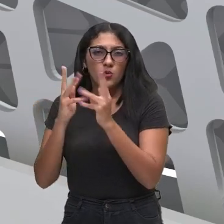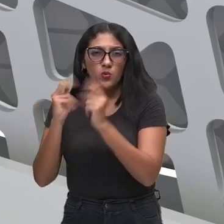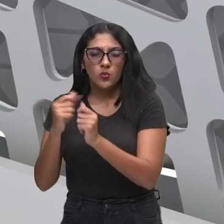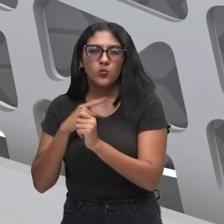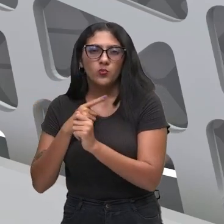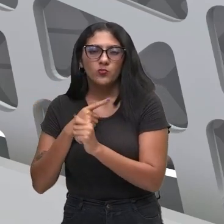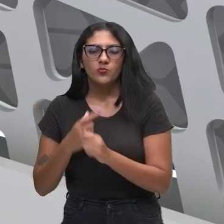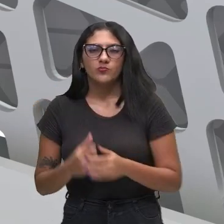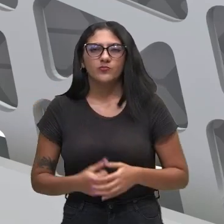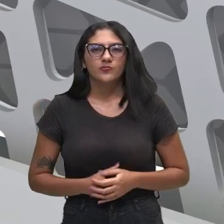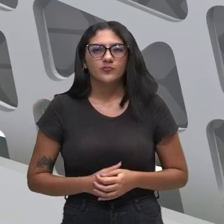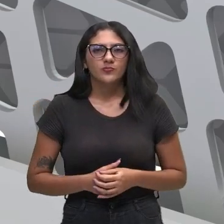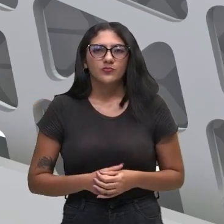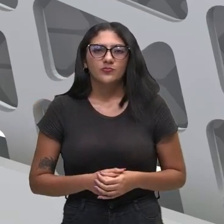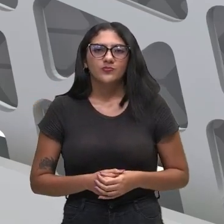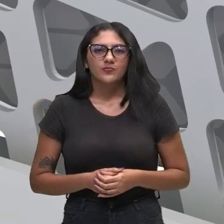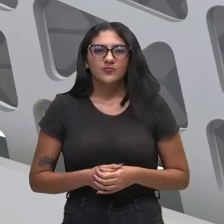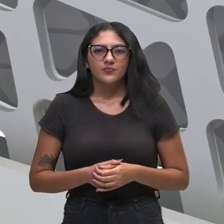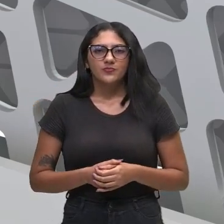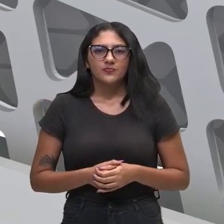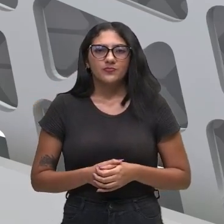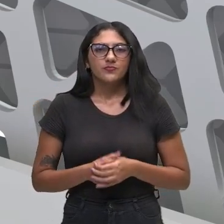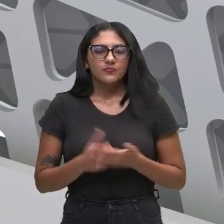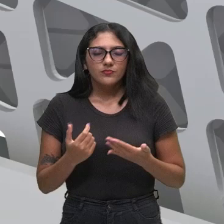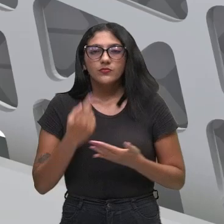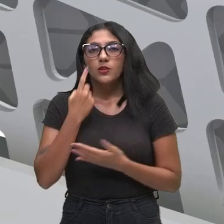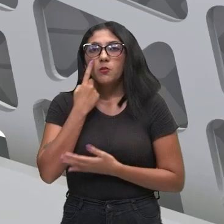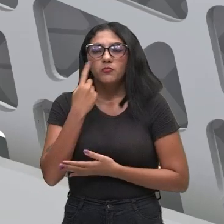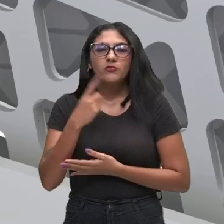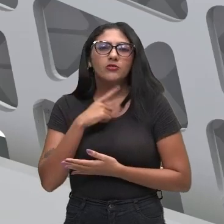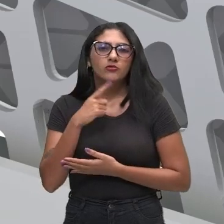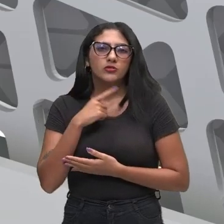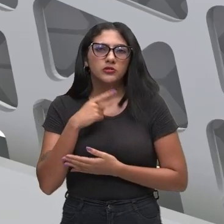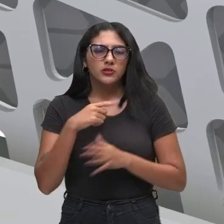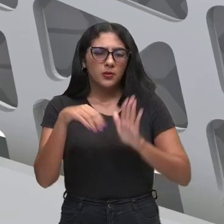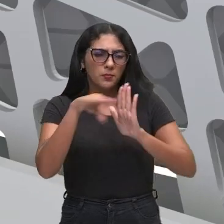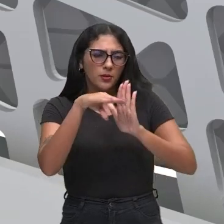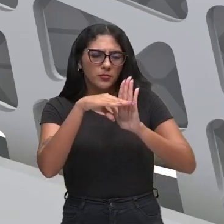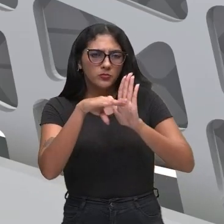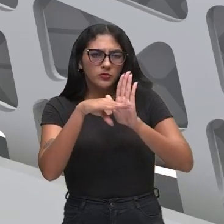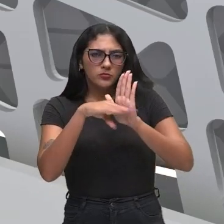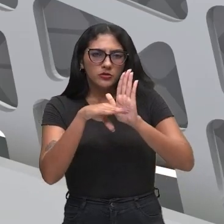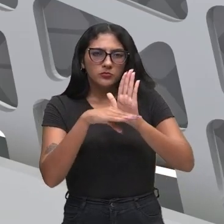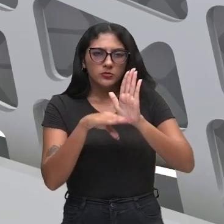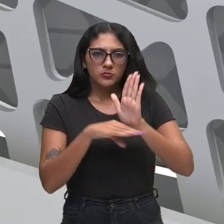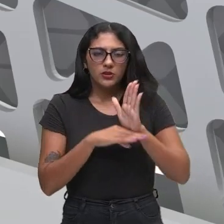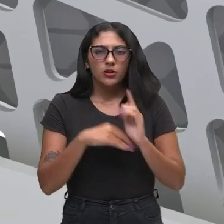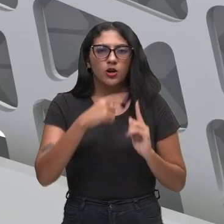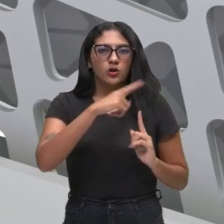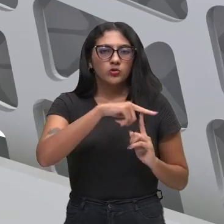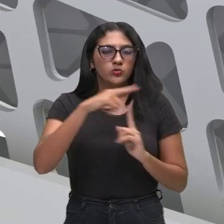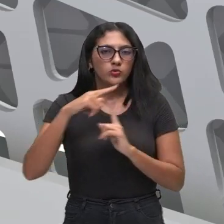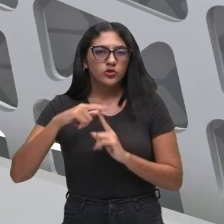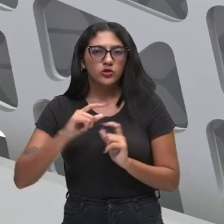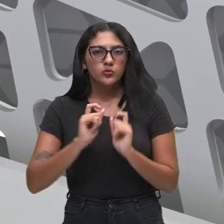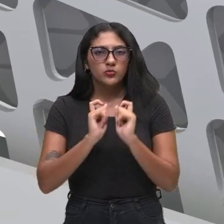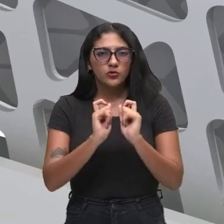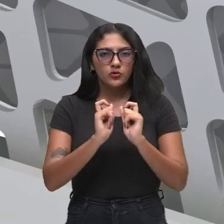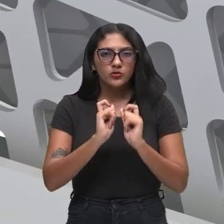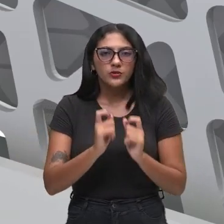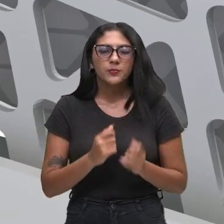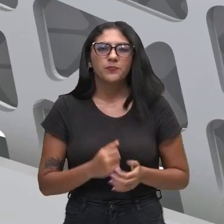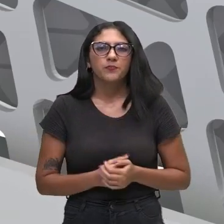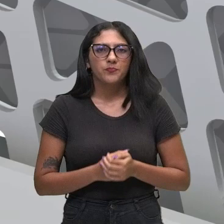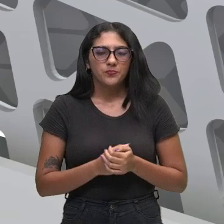no motor lá dentro. Tá bom? Então, nós temos aí essas classificações, né, dos tipos quanto